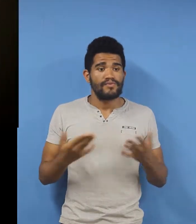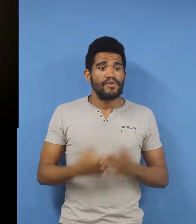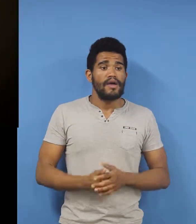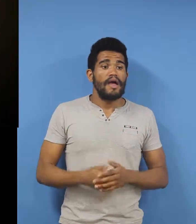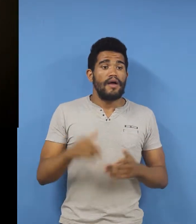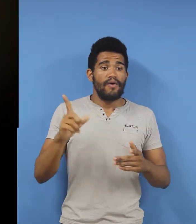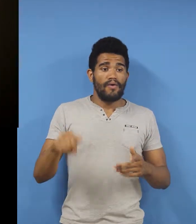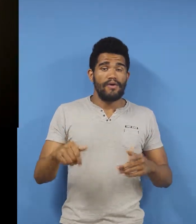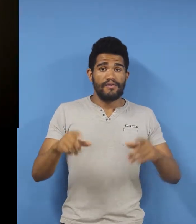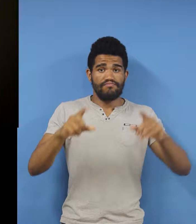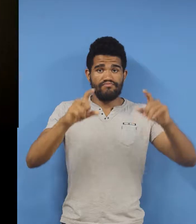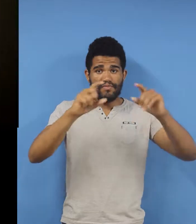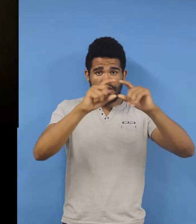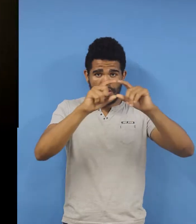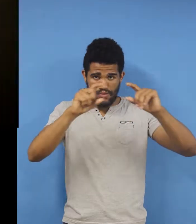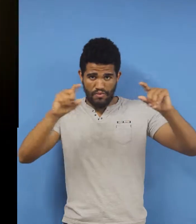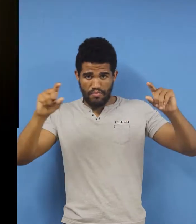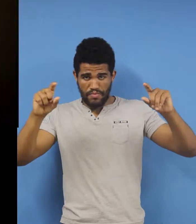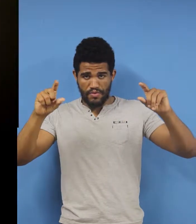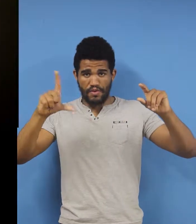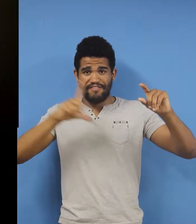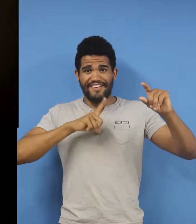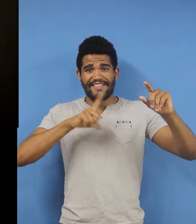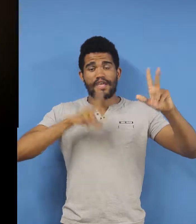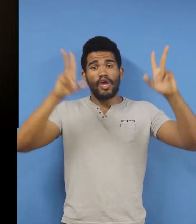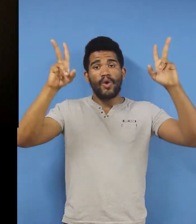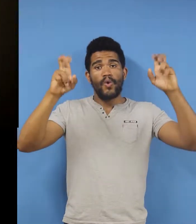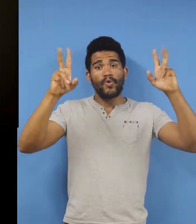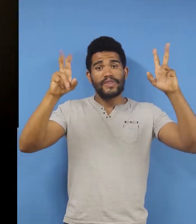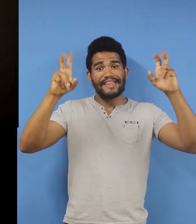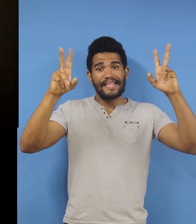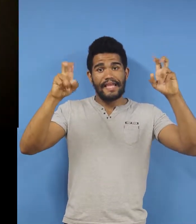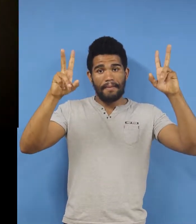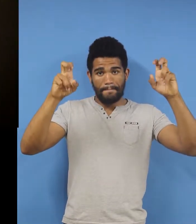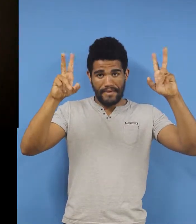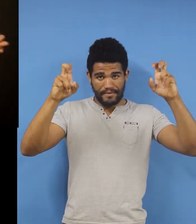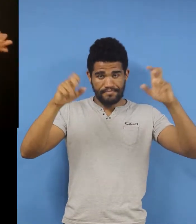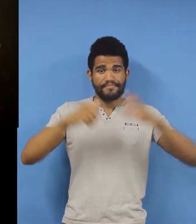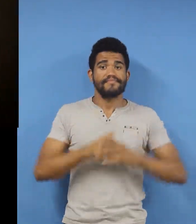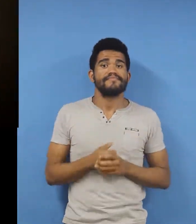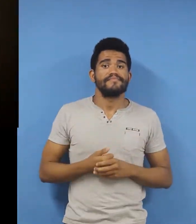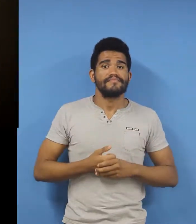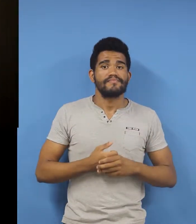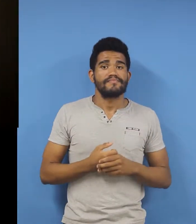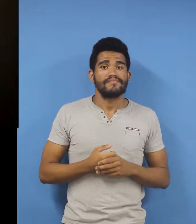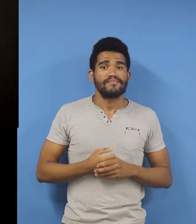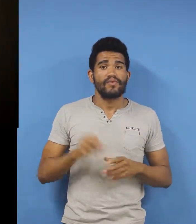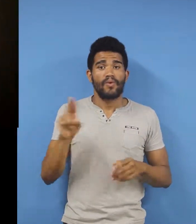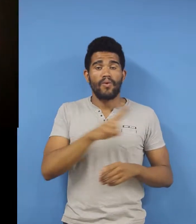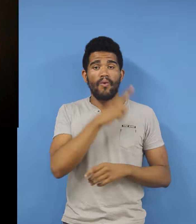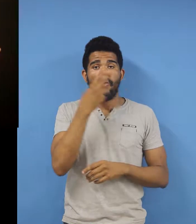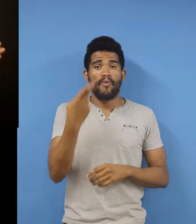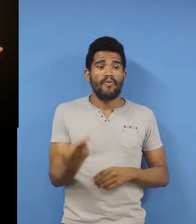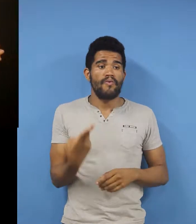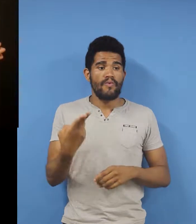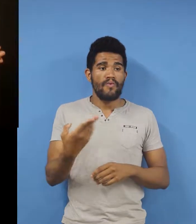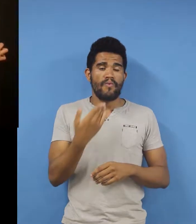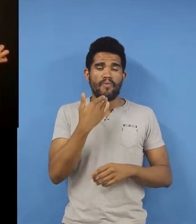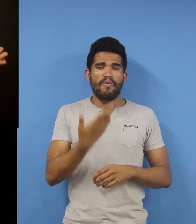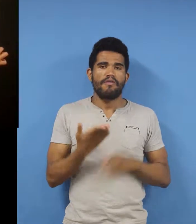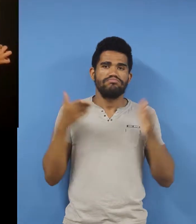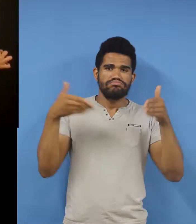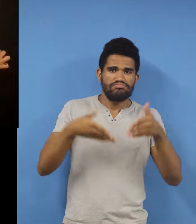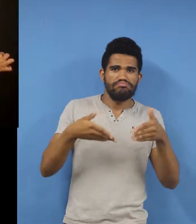média, 6 ou 7, tá? Então, eu vou ter um tópico frasal, que é uma frase que vai conter o assunto